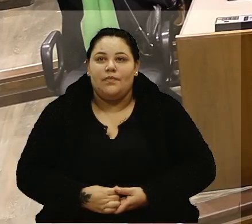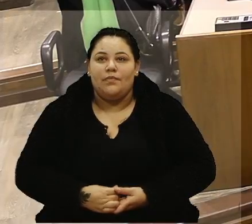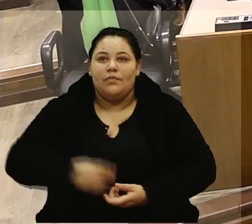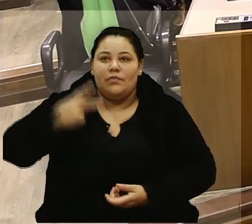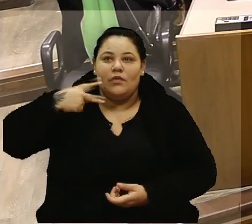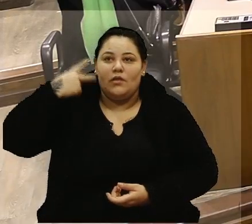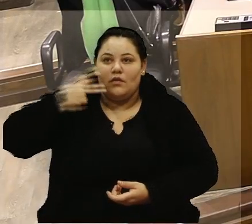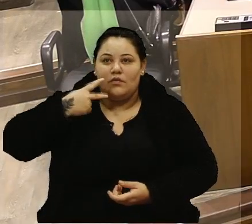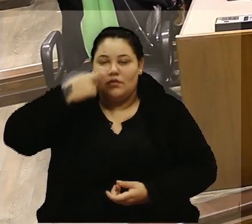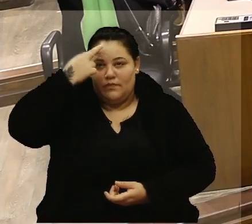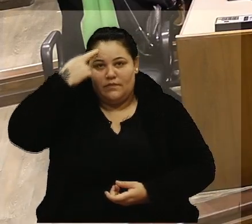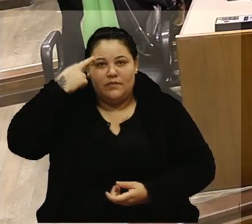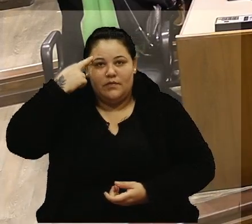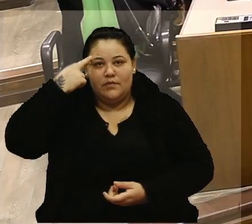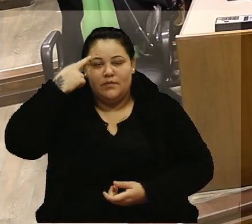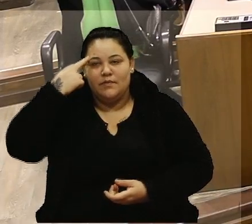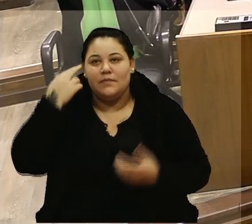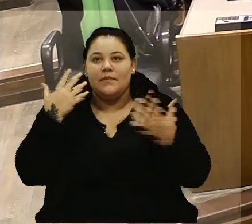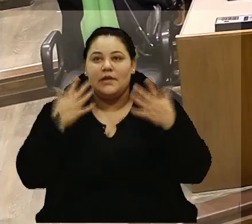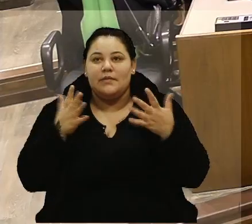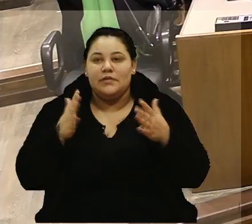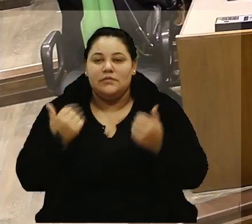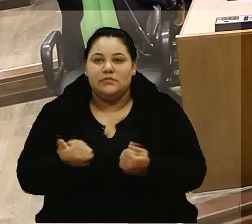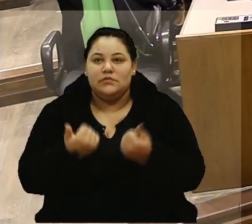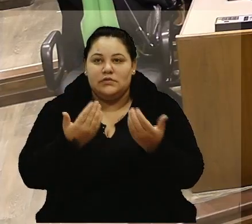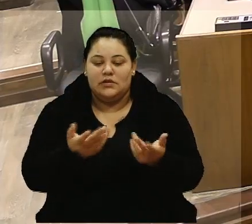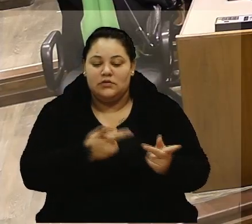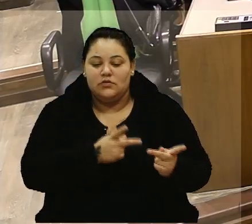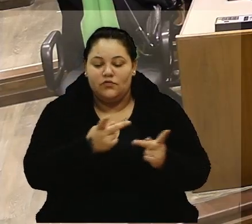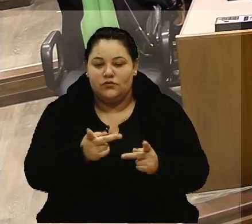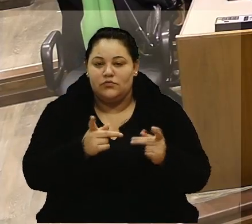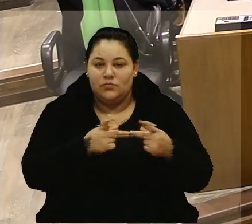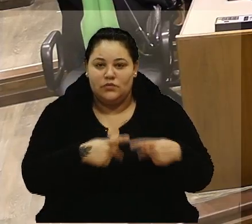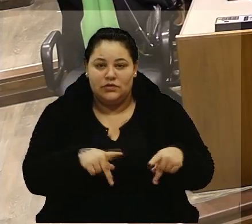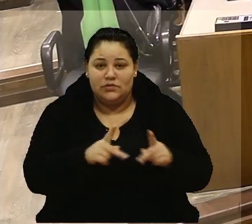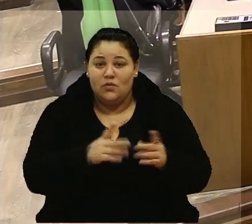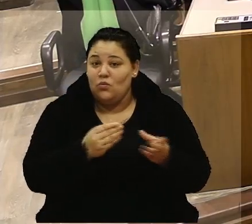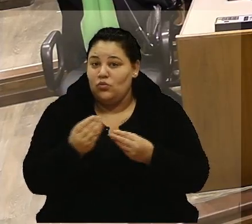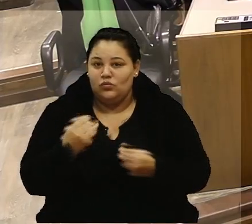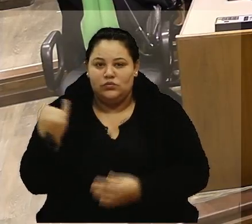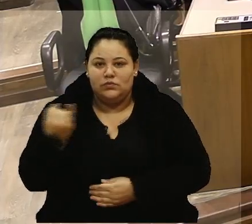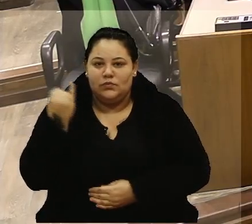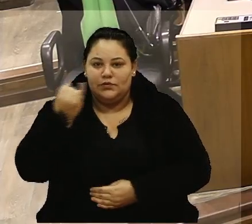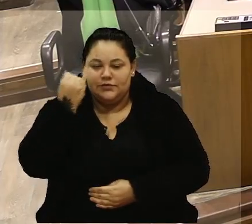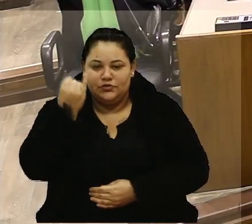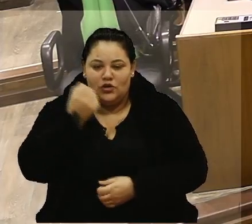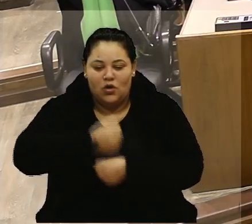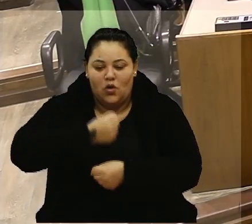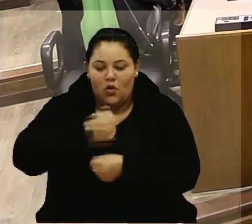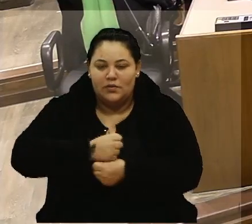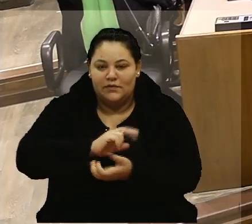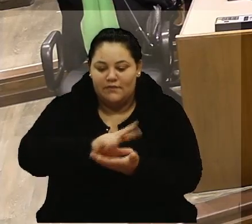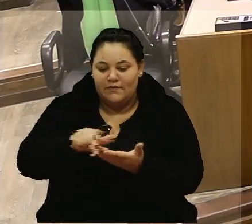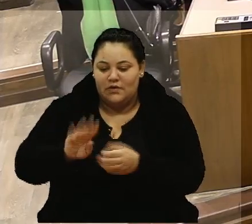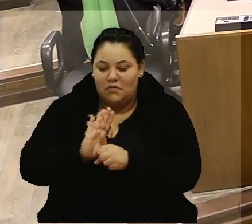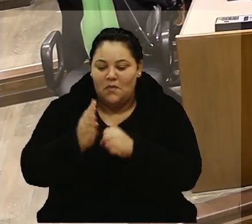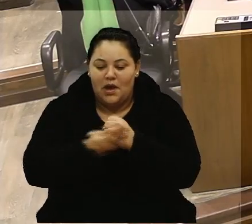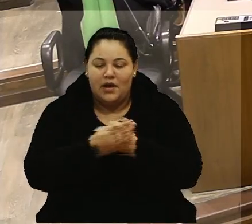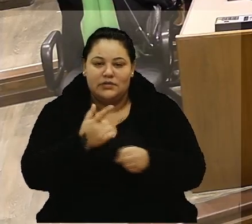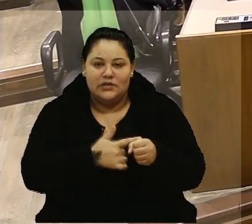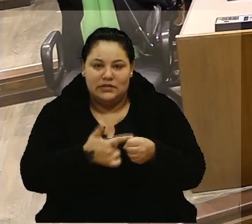trazer esse convite à população, que é muito importante, né? Obras em diversos bairros da nossa cidade, e é isso que a